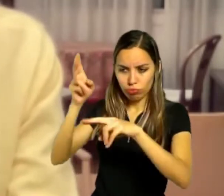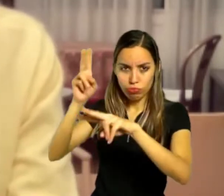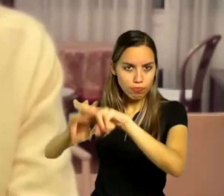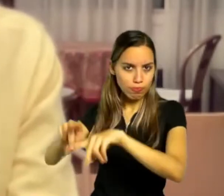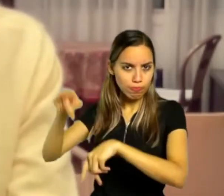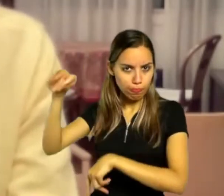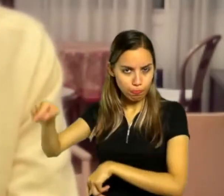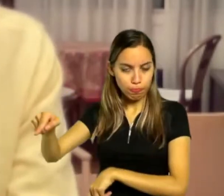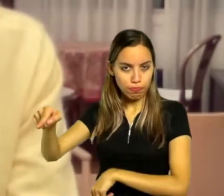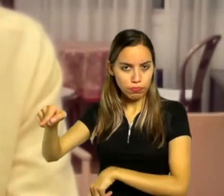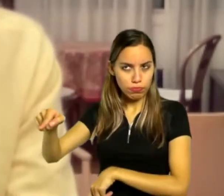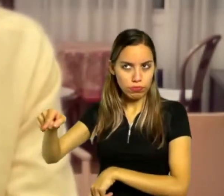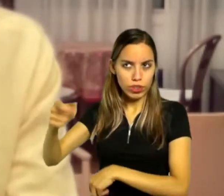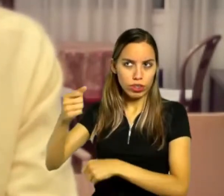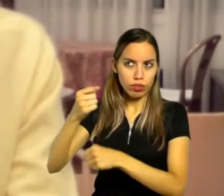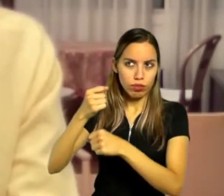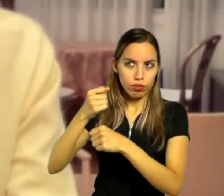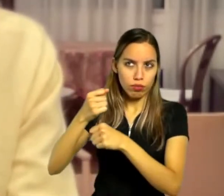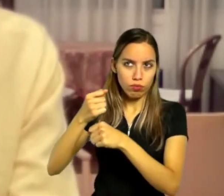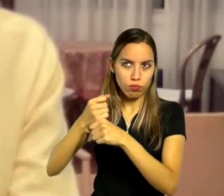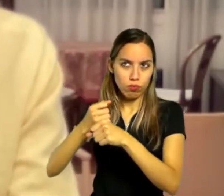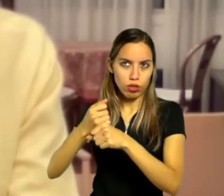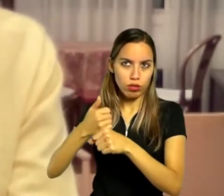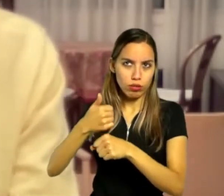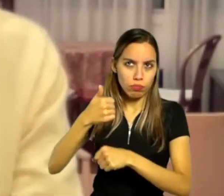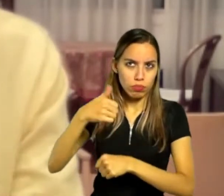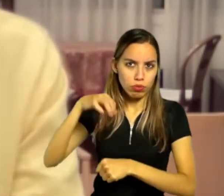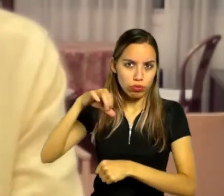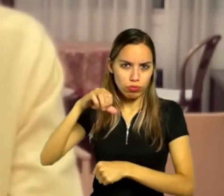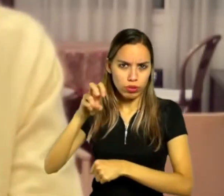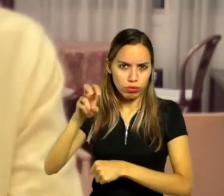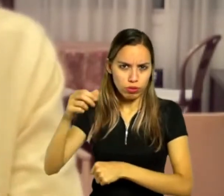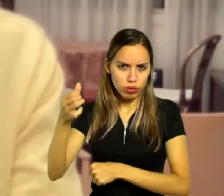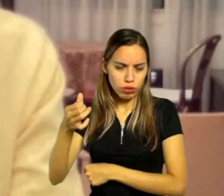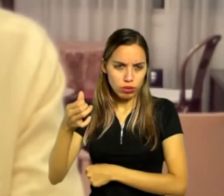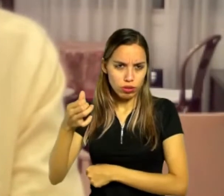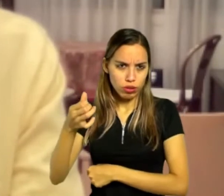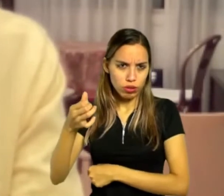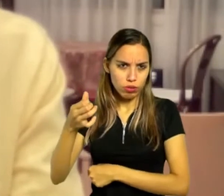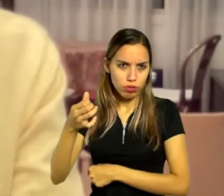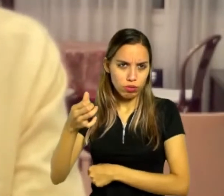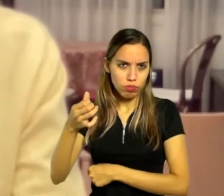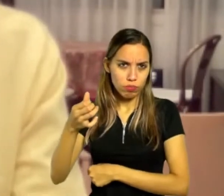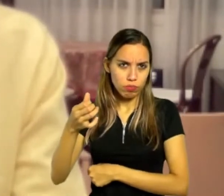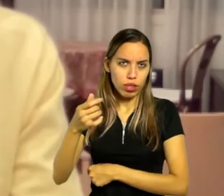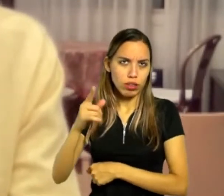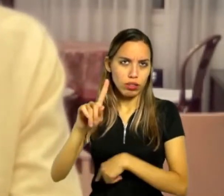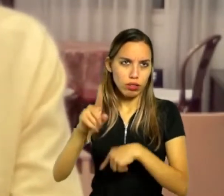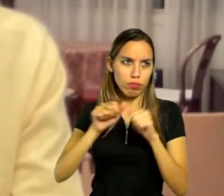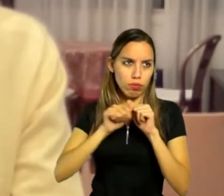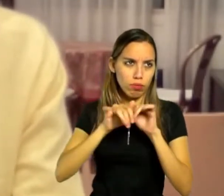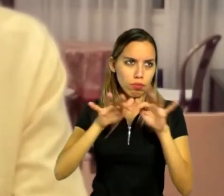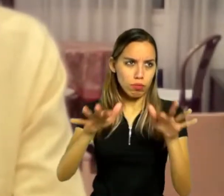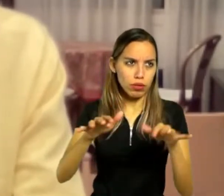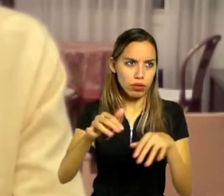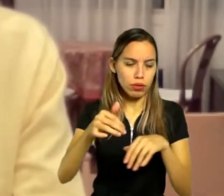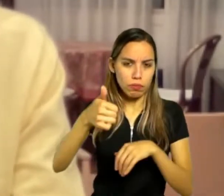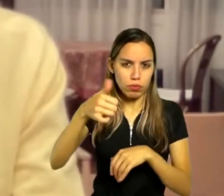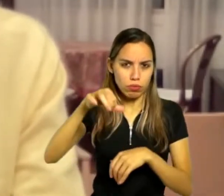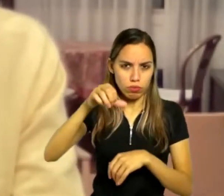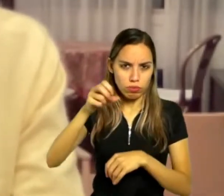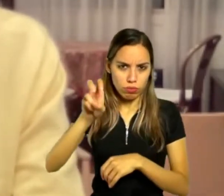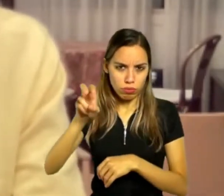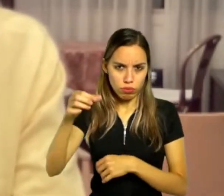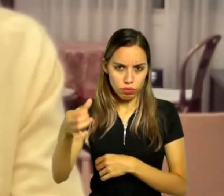em 56, e comecei em 56 e ele foi publicado em 59. Eu lembro que eu falei com o Luiz Schwartz,